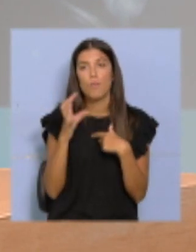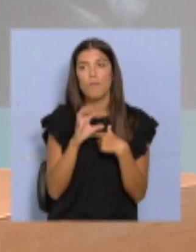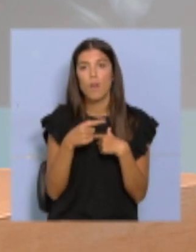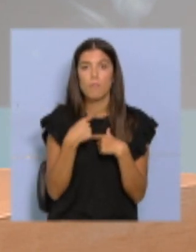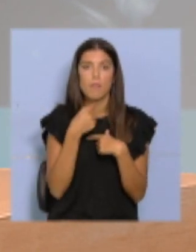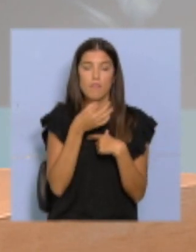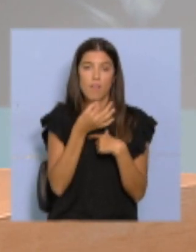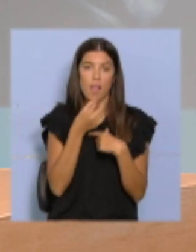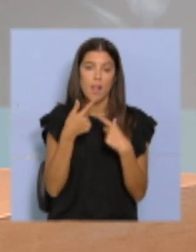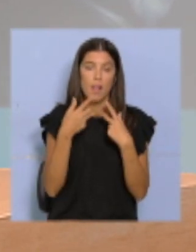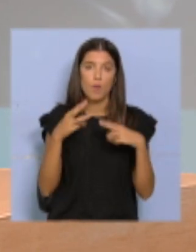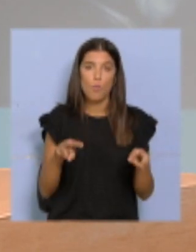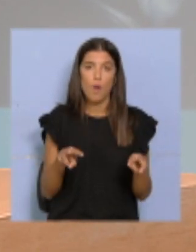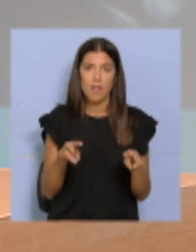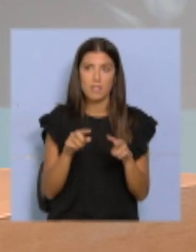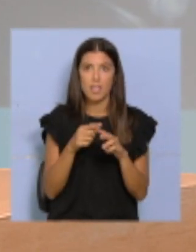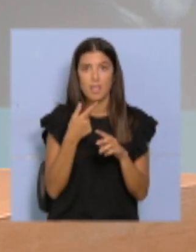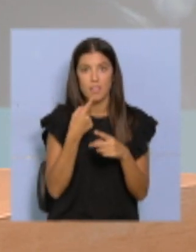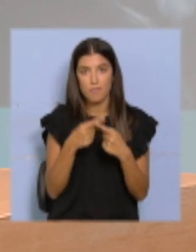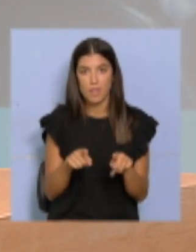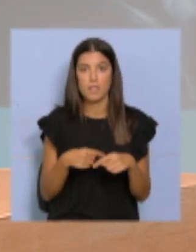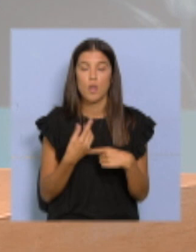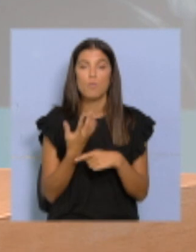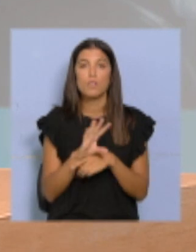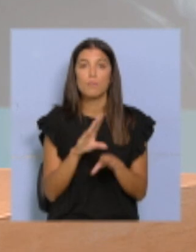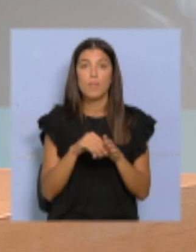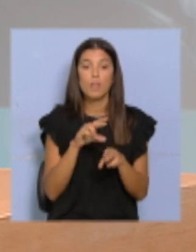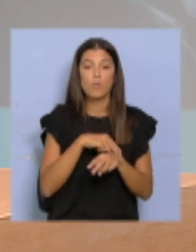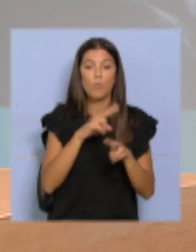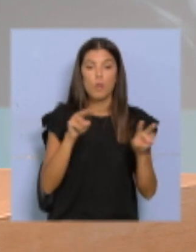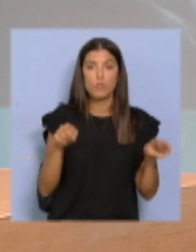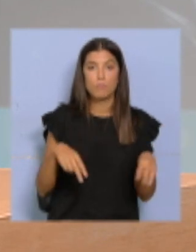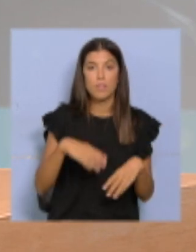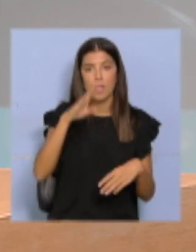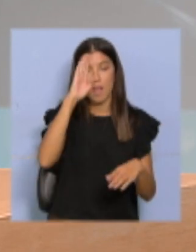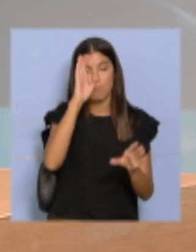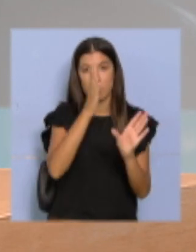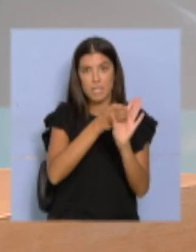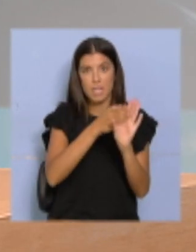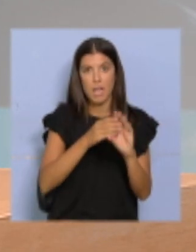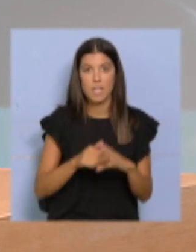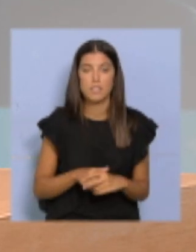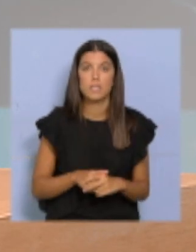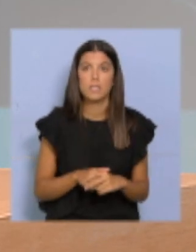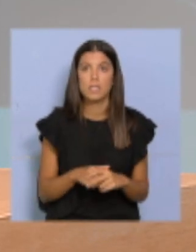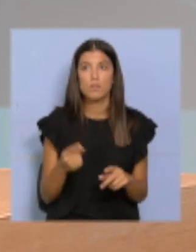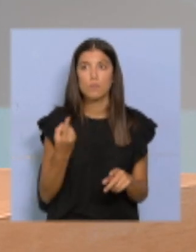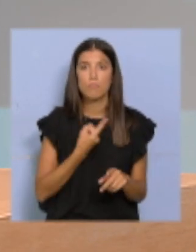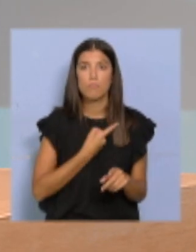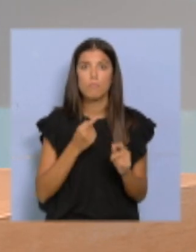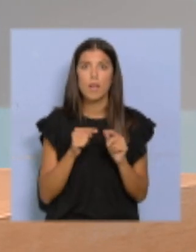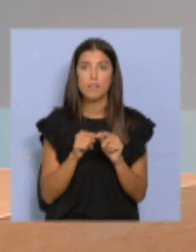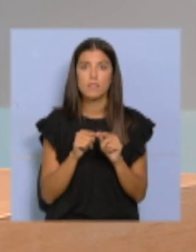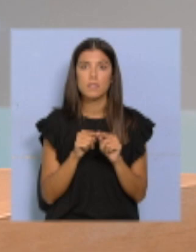possam entender, estamos a falar de um hospital psiquiátrico. E como hospital que é, como estrutura hospitalar, há todo um conjunto de circuitos e medidas